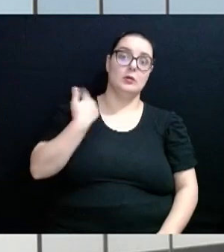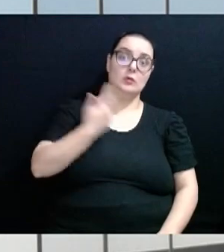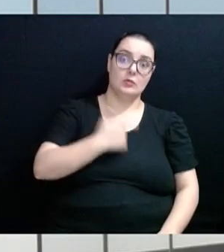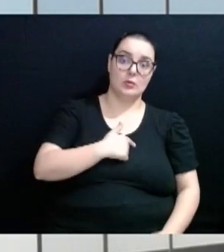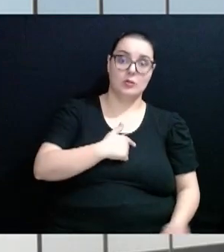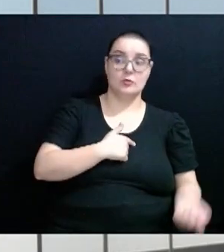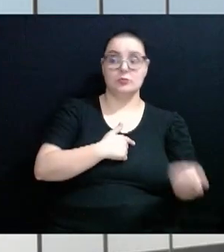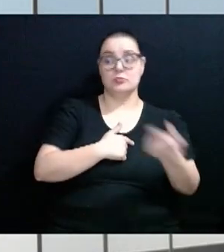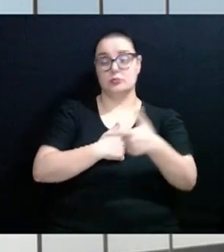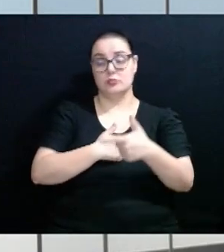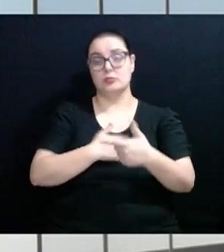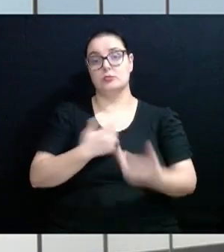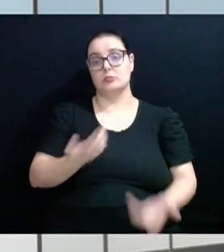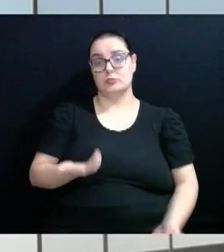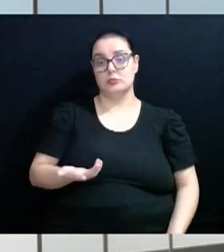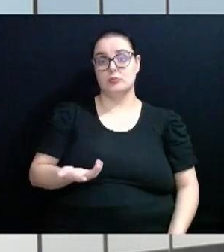para,